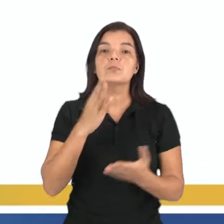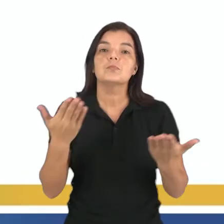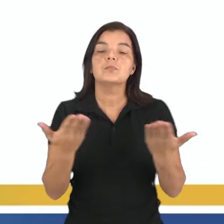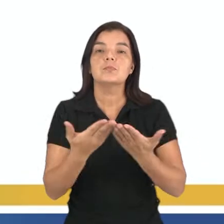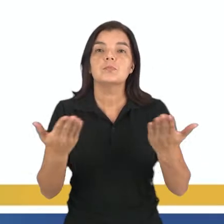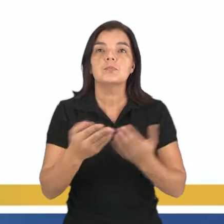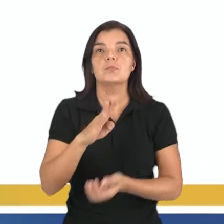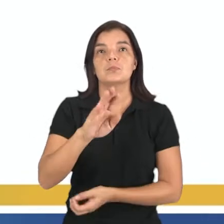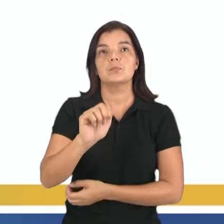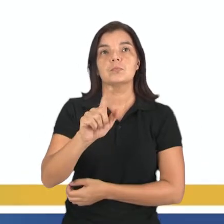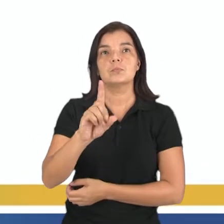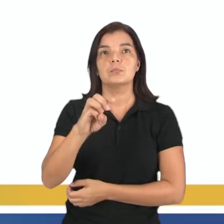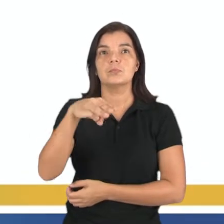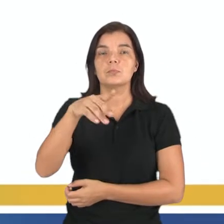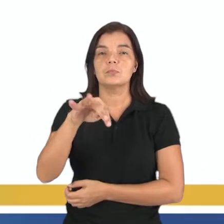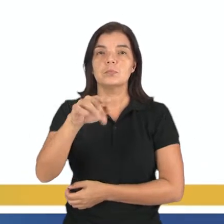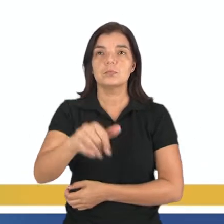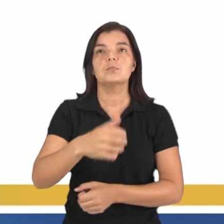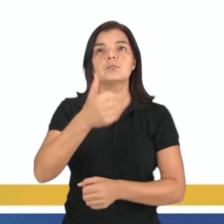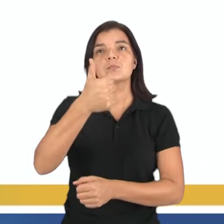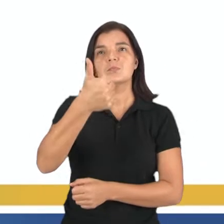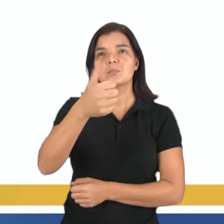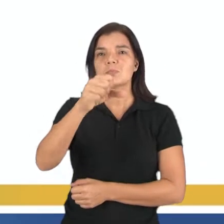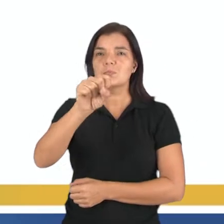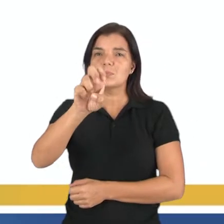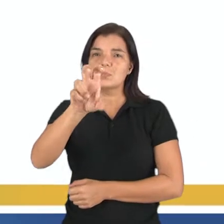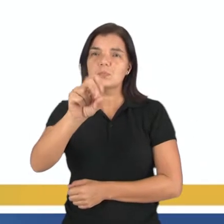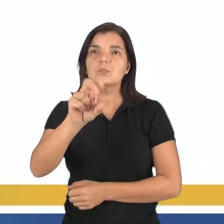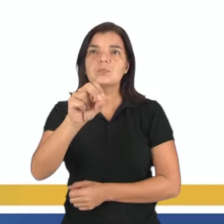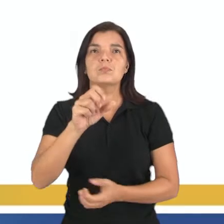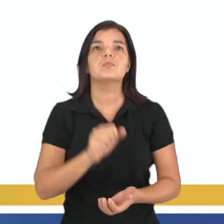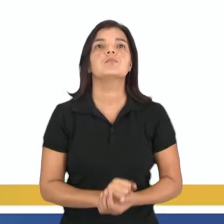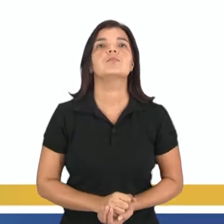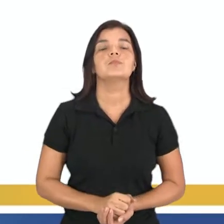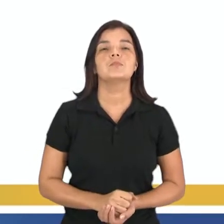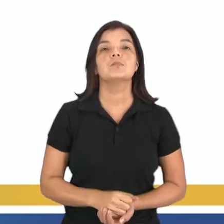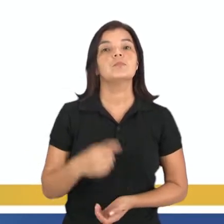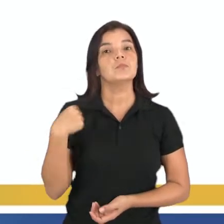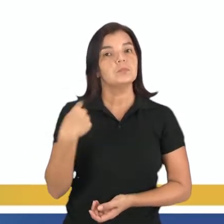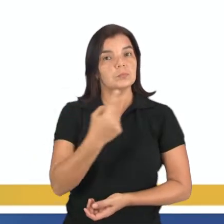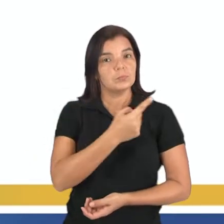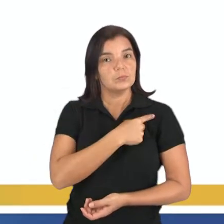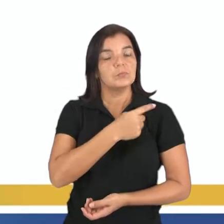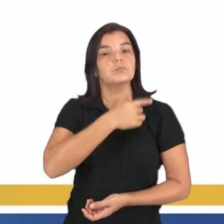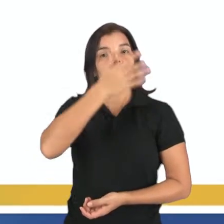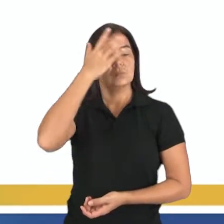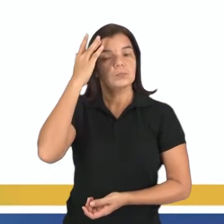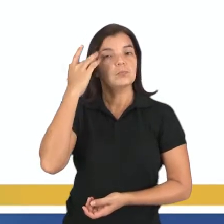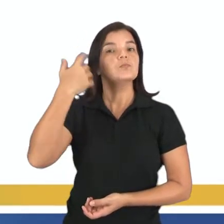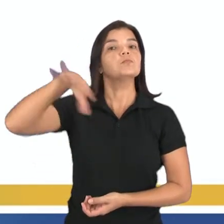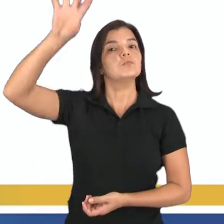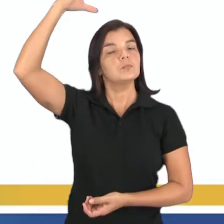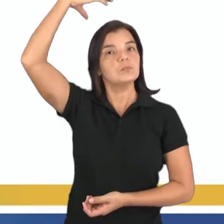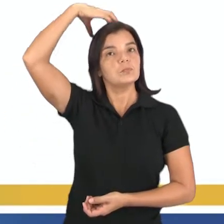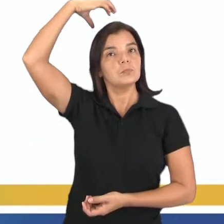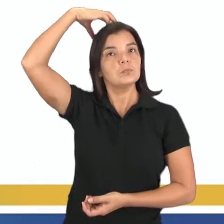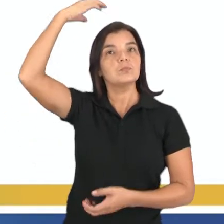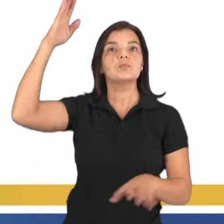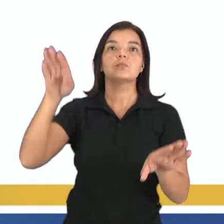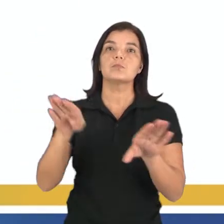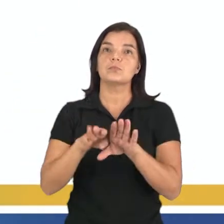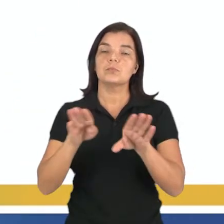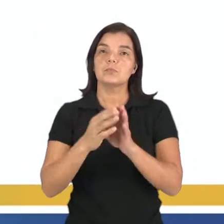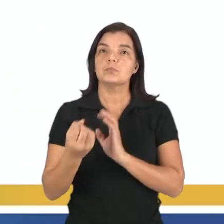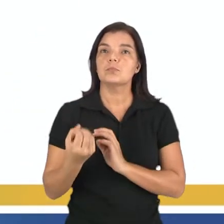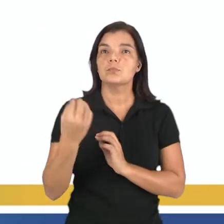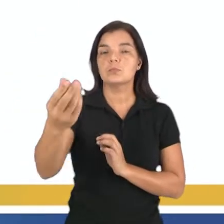como badminton datam em 1850, quando os agentes expatriados do Império Britânico, em